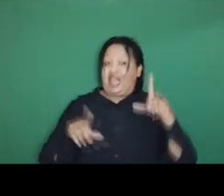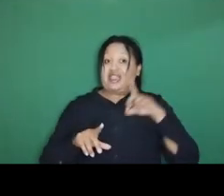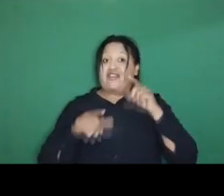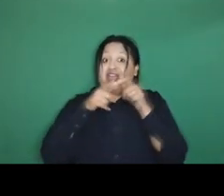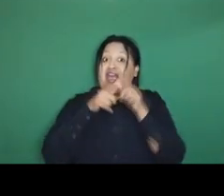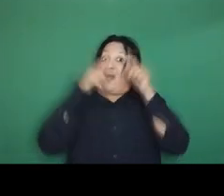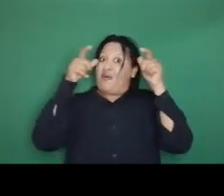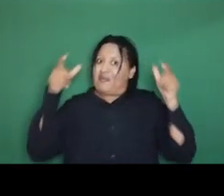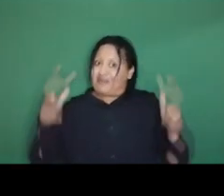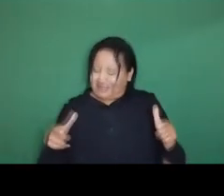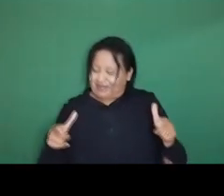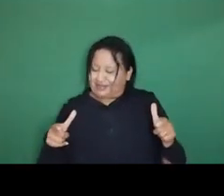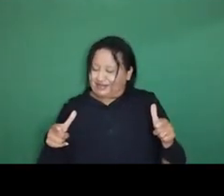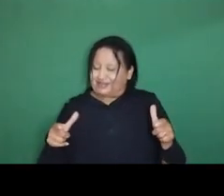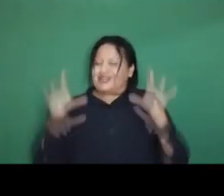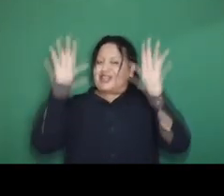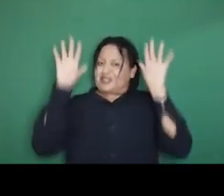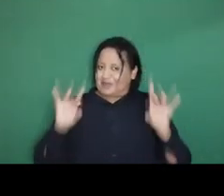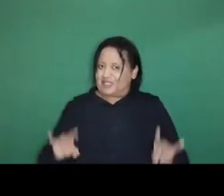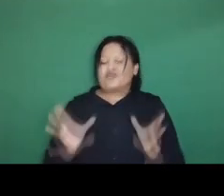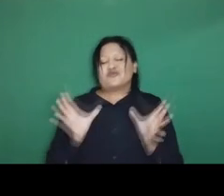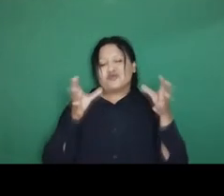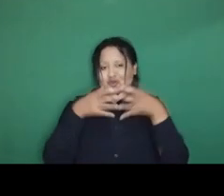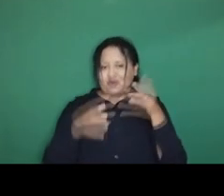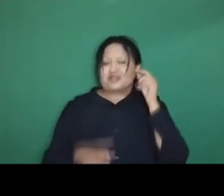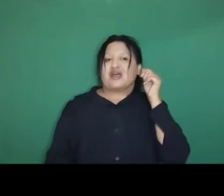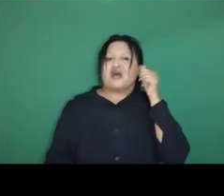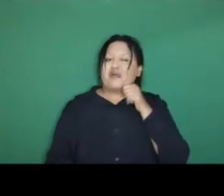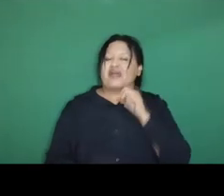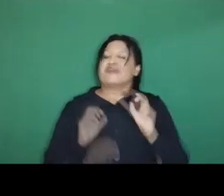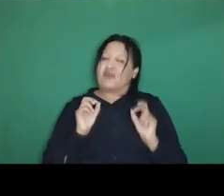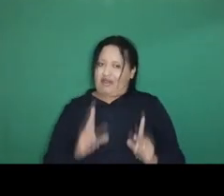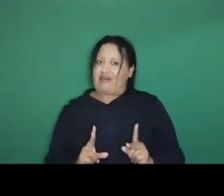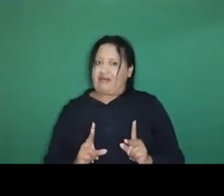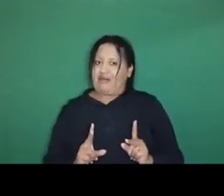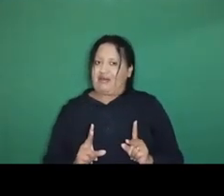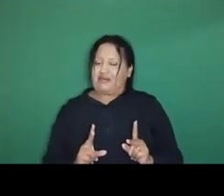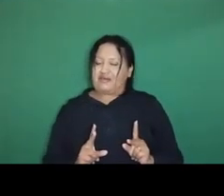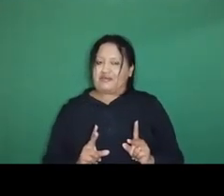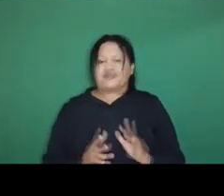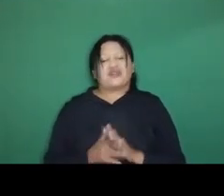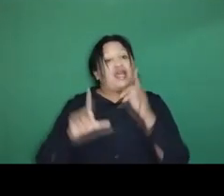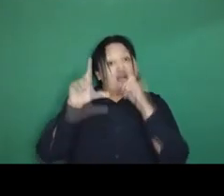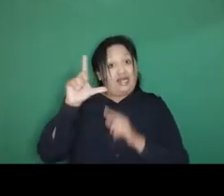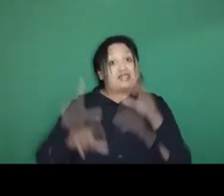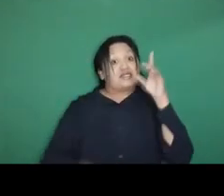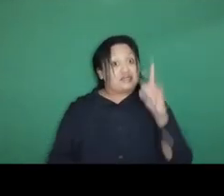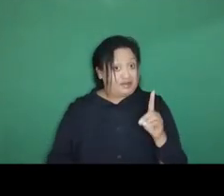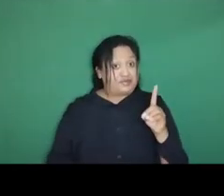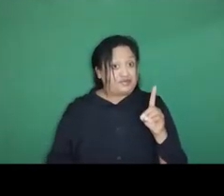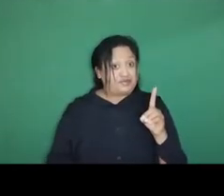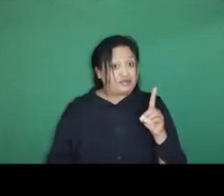aumento considerável e especialmente no grupo das mulheres tá na letra D